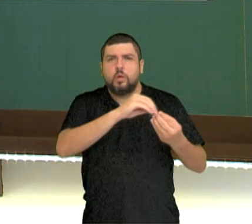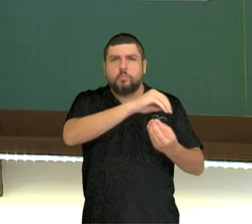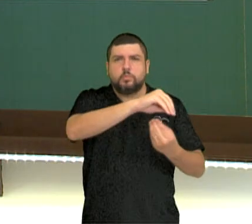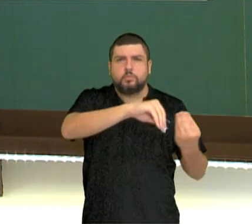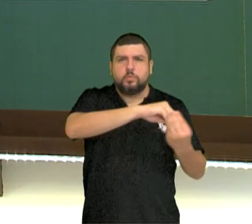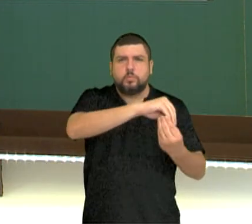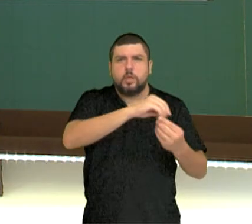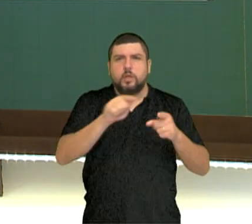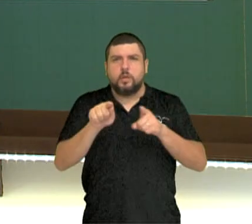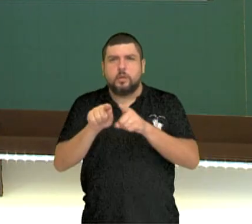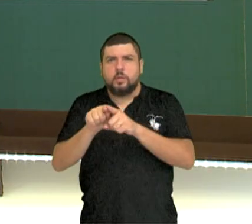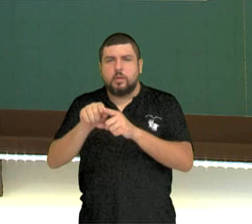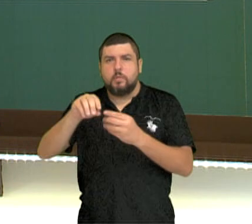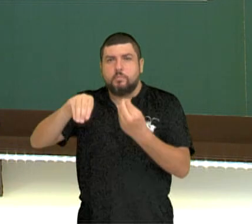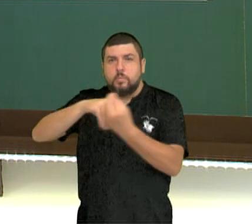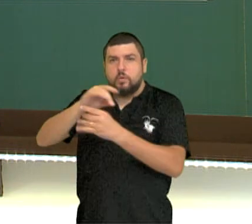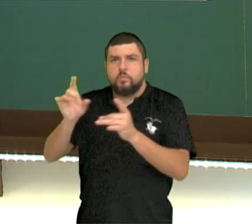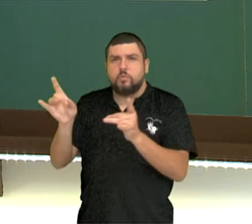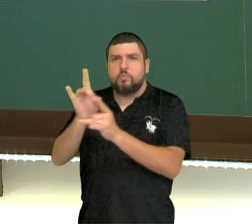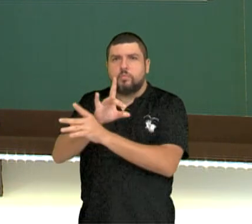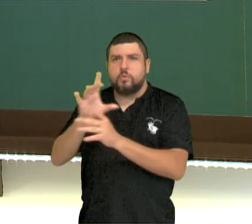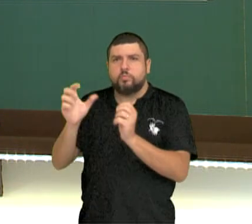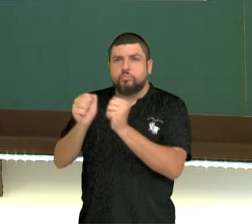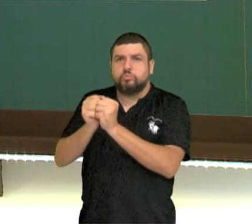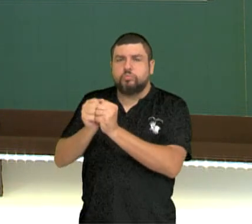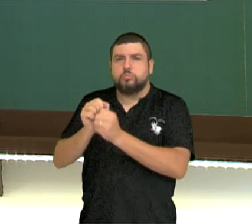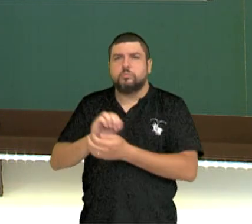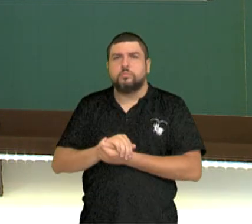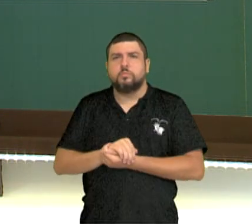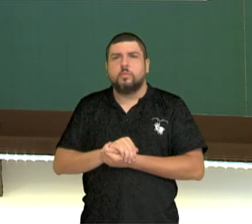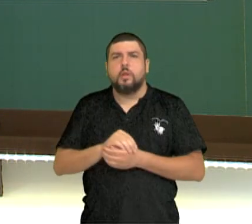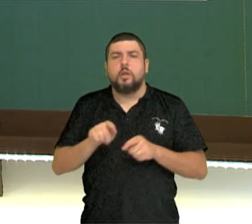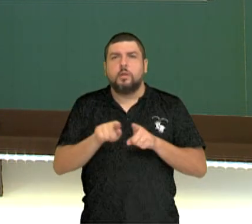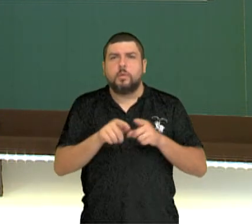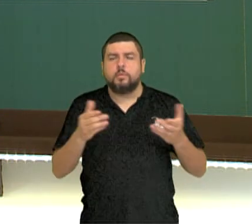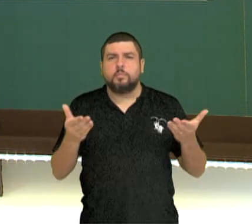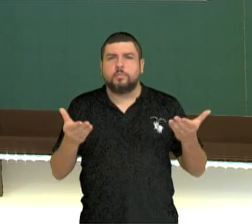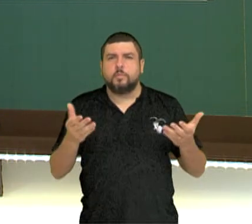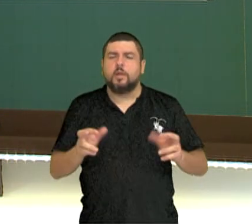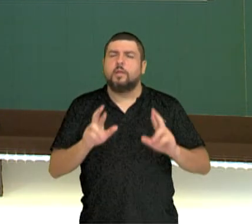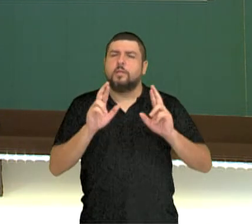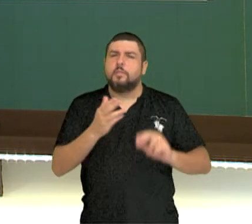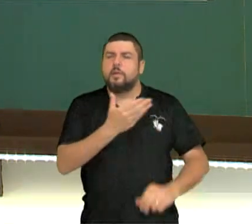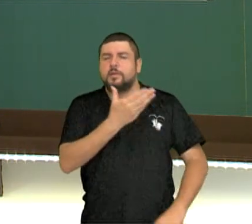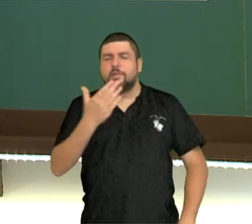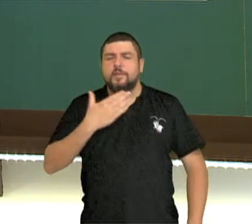seja, nós vimos o balanceamento das reações químicas. Espero que você tenha